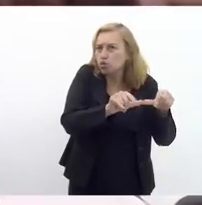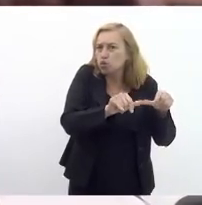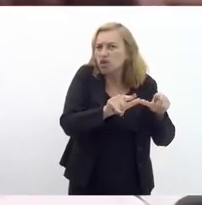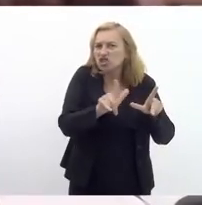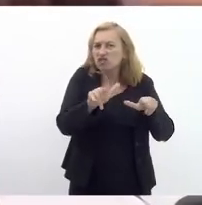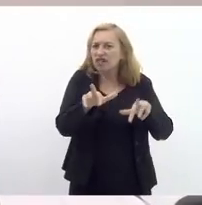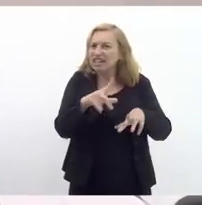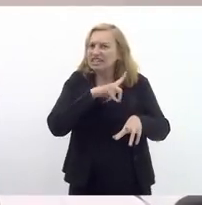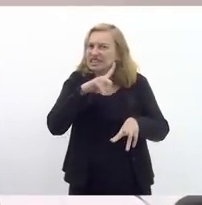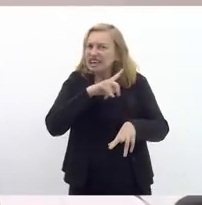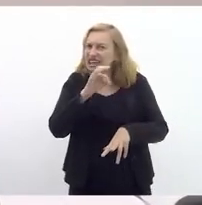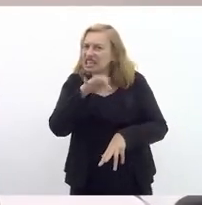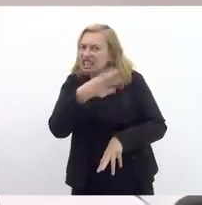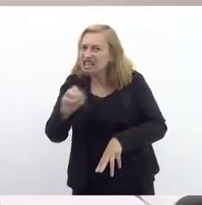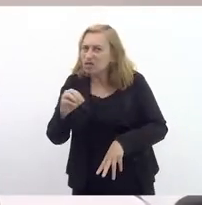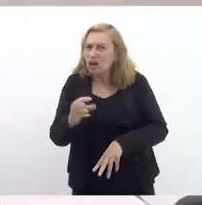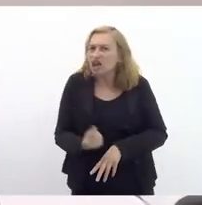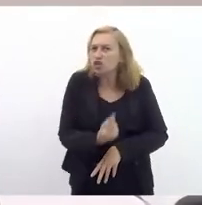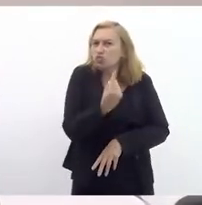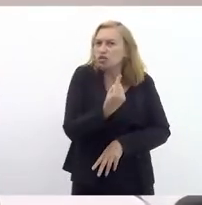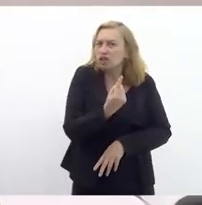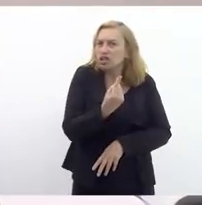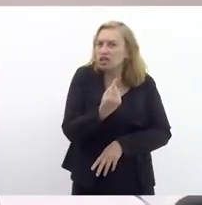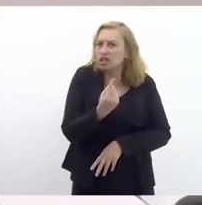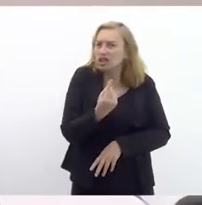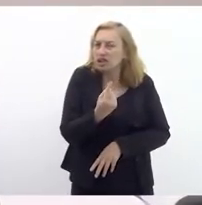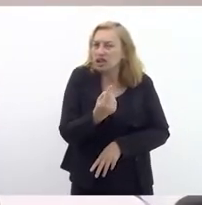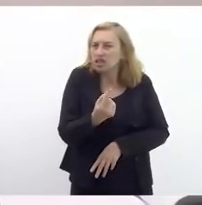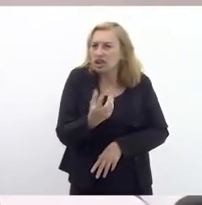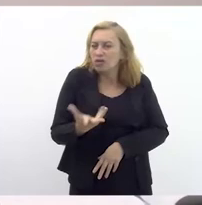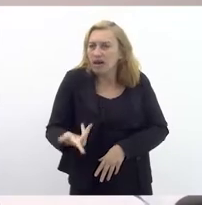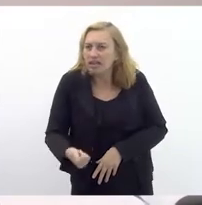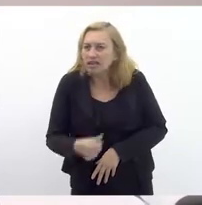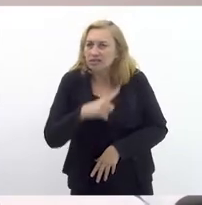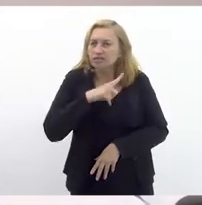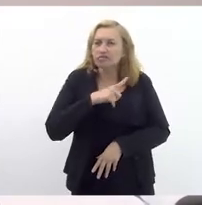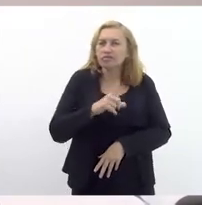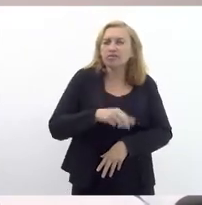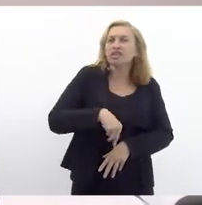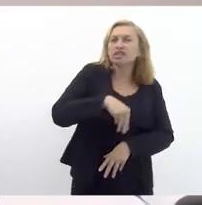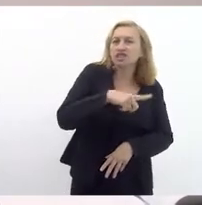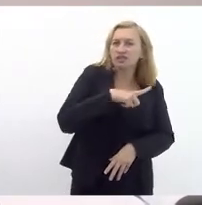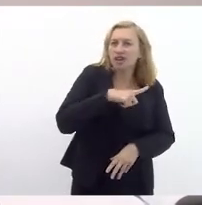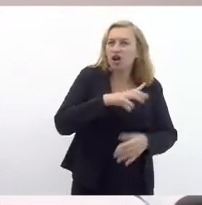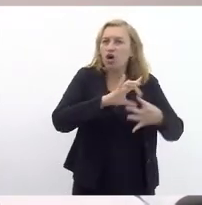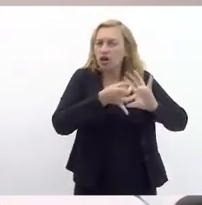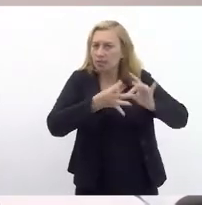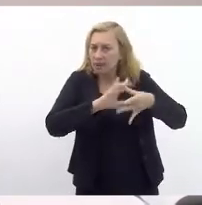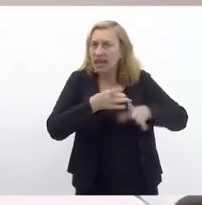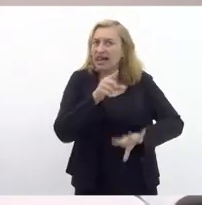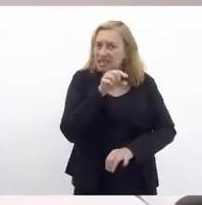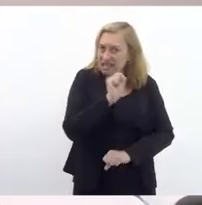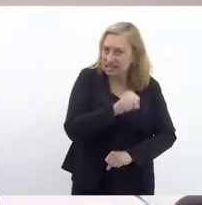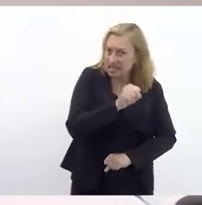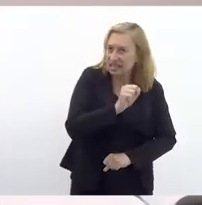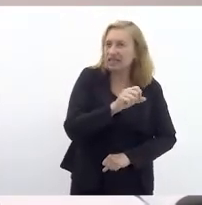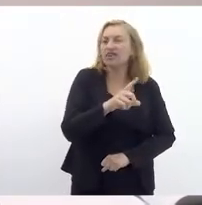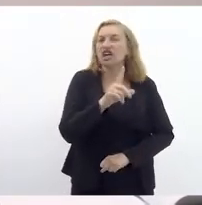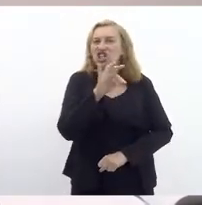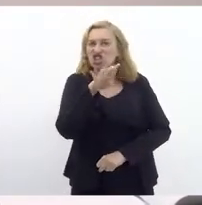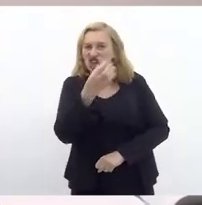outra. As únicas estações que foram beneficiadas foram aquelas que tiveram as Olimpíadas. Aí essas foram beneficiadas. Gente de